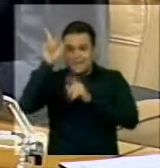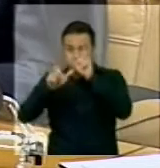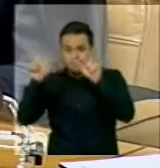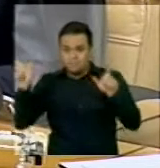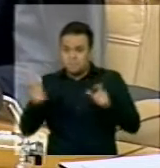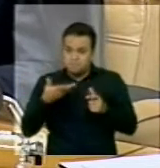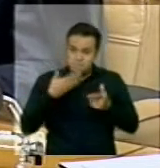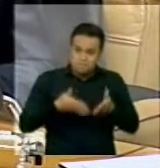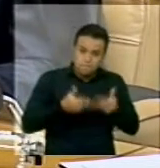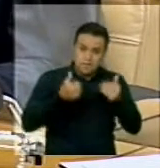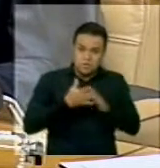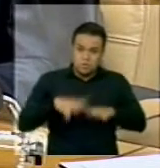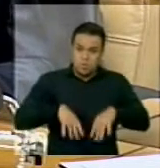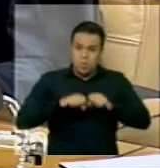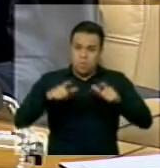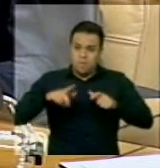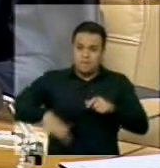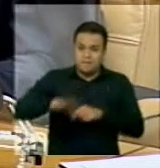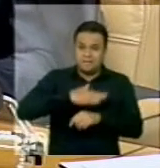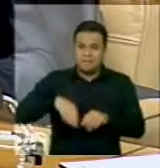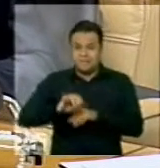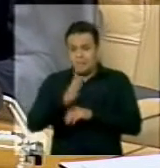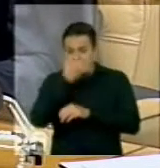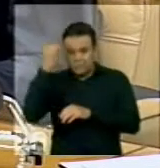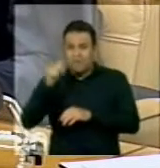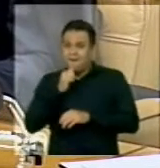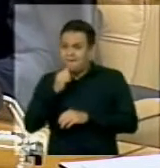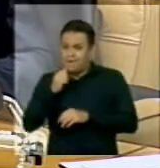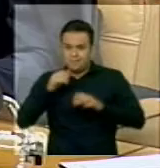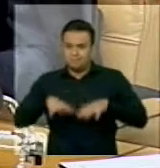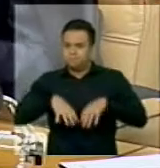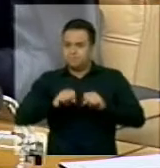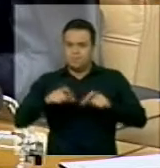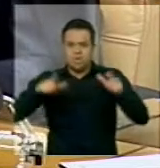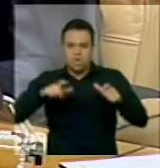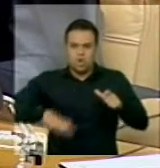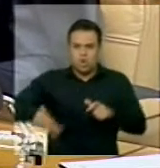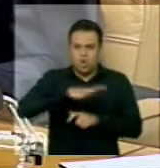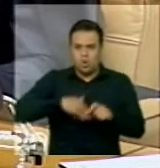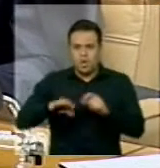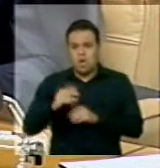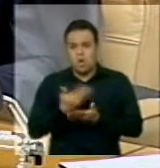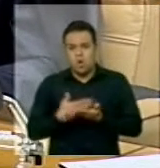permitindo a concessão de áreas a pessoas que não ocupem tais áreas ou desde